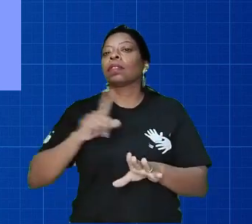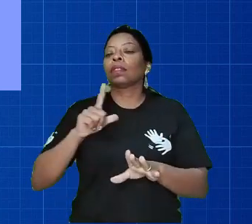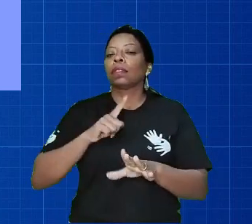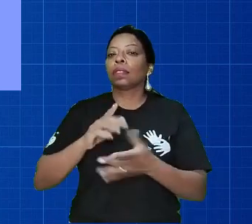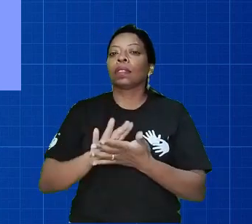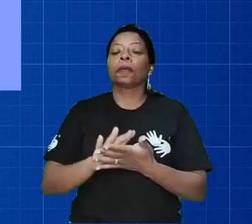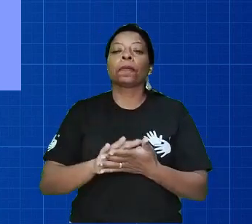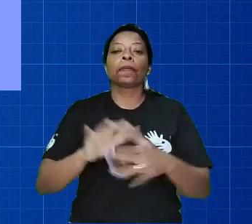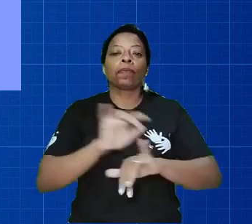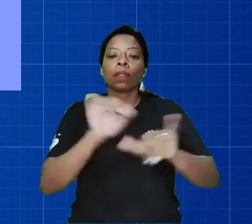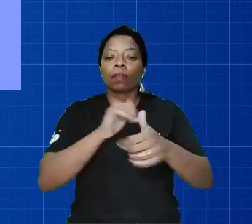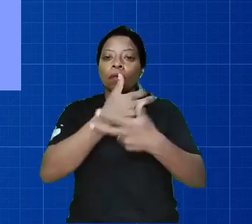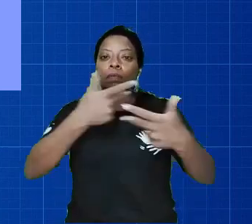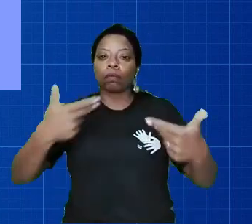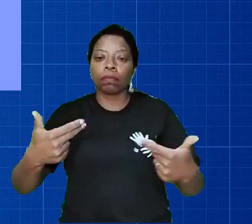também